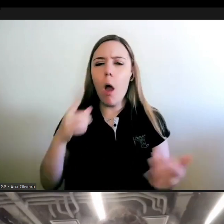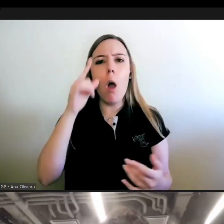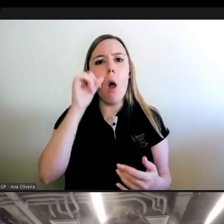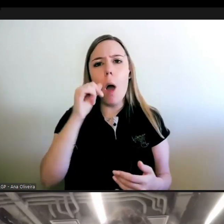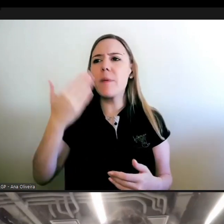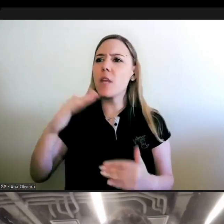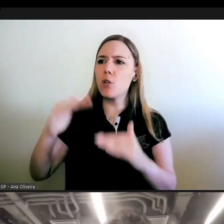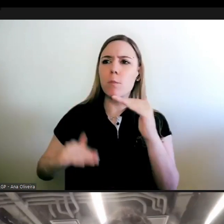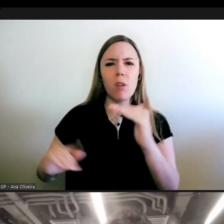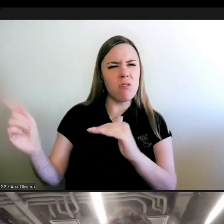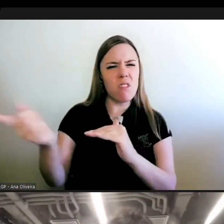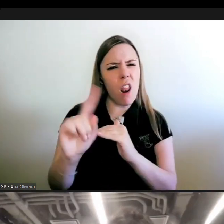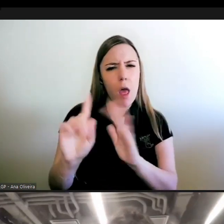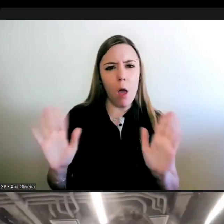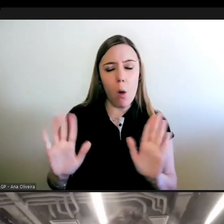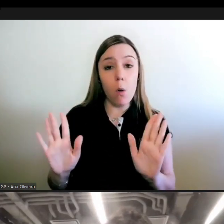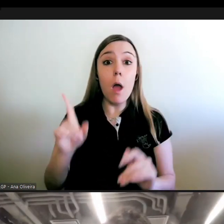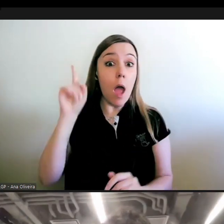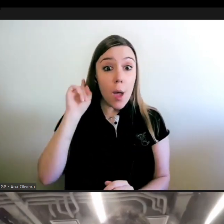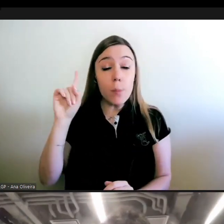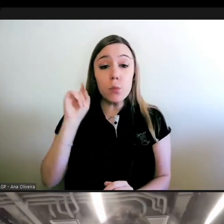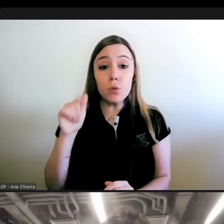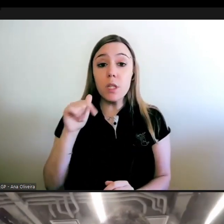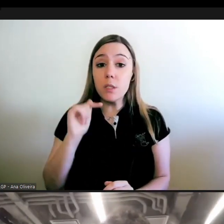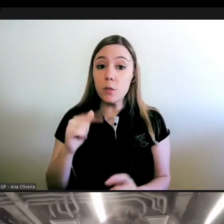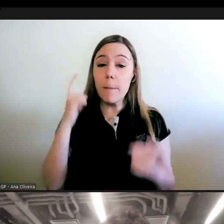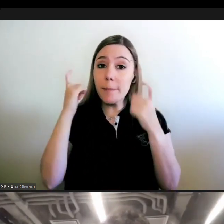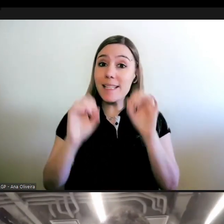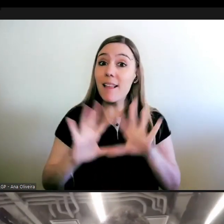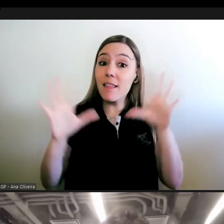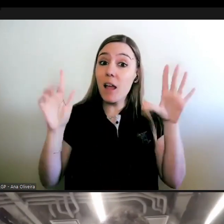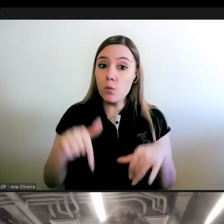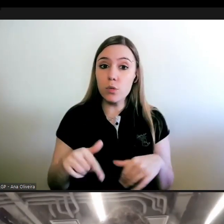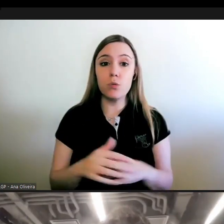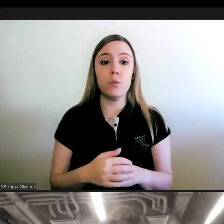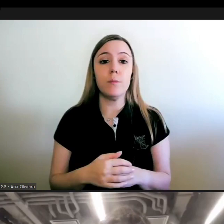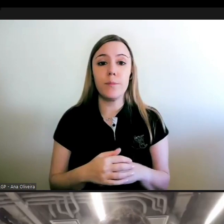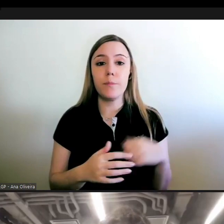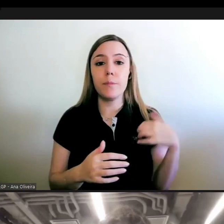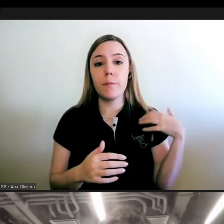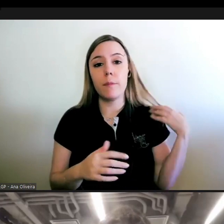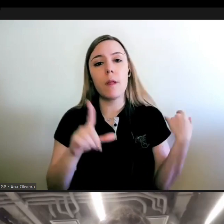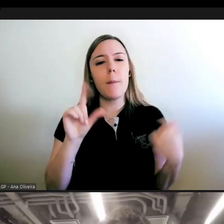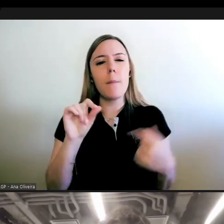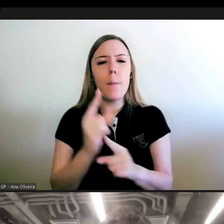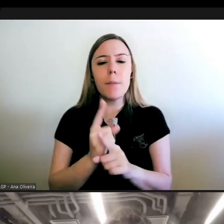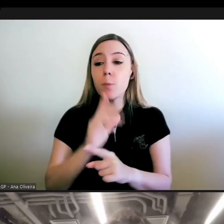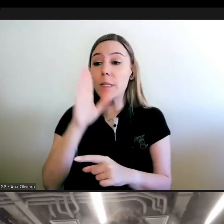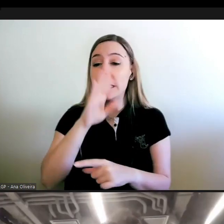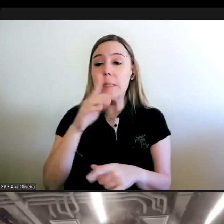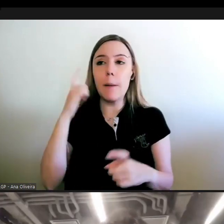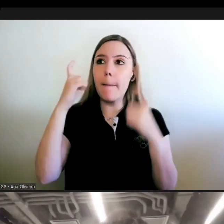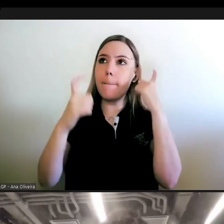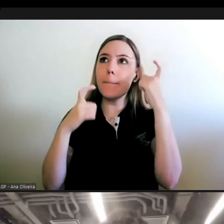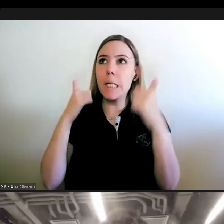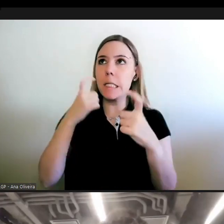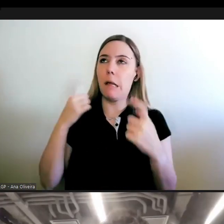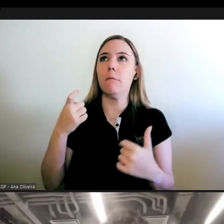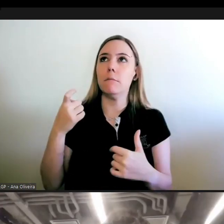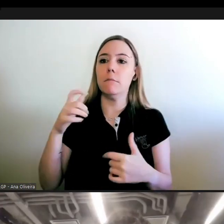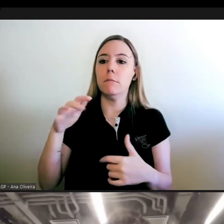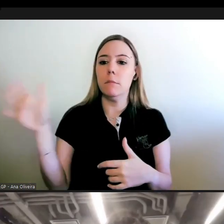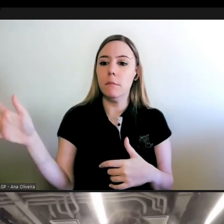menos direitos. E isto é importante que seja equacionado. É a mesma coisa de quando nós pensamos num Parlamento. Ora, o Parlamento português